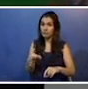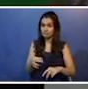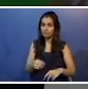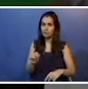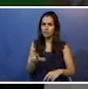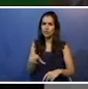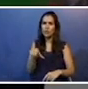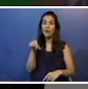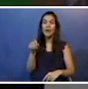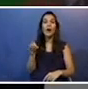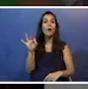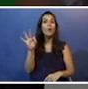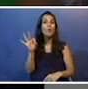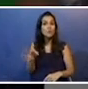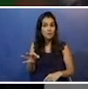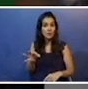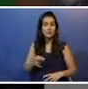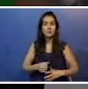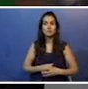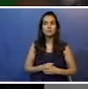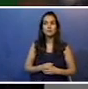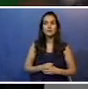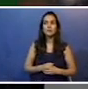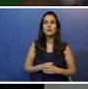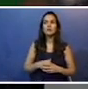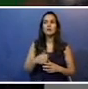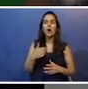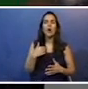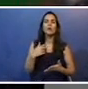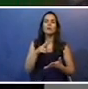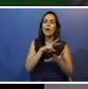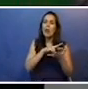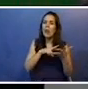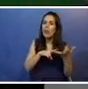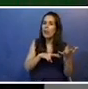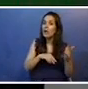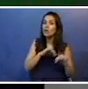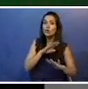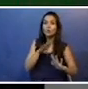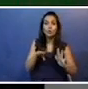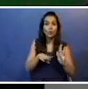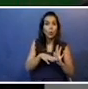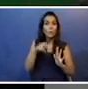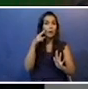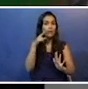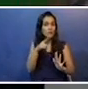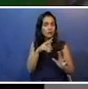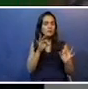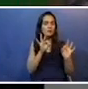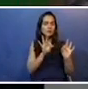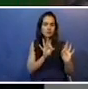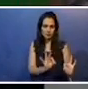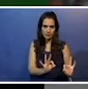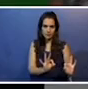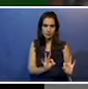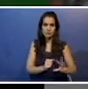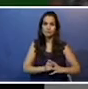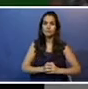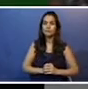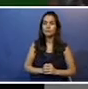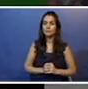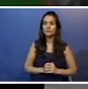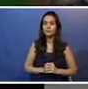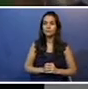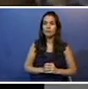de indicar, eu preciso ler todas as alternativas para descobrir qual delas está